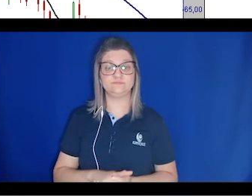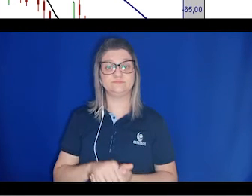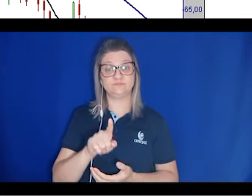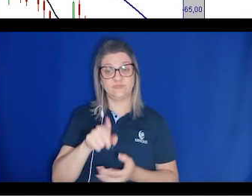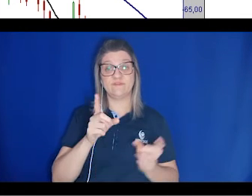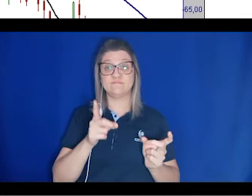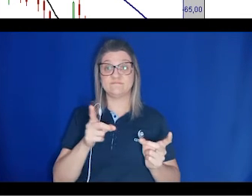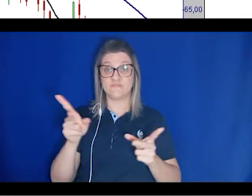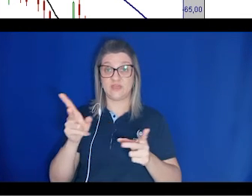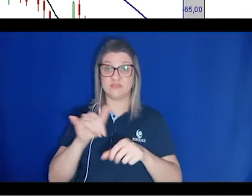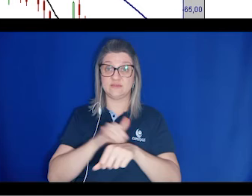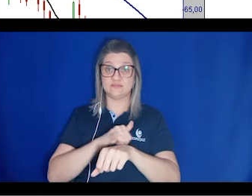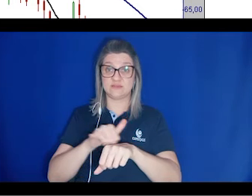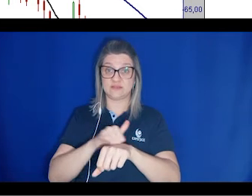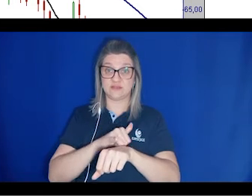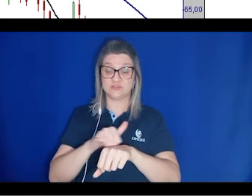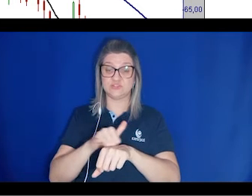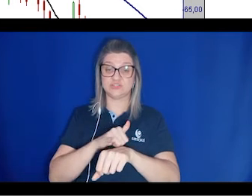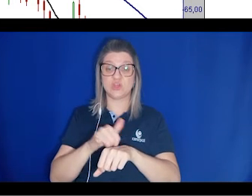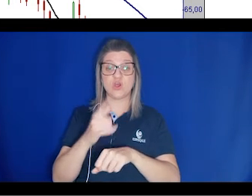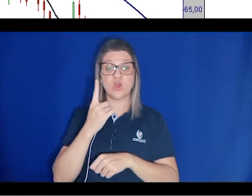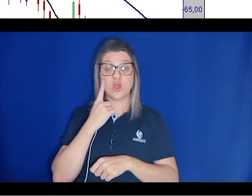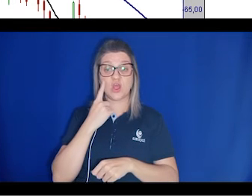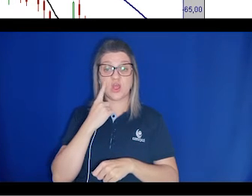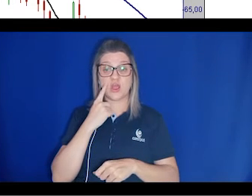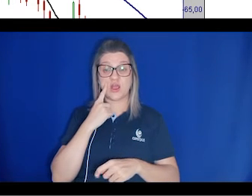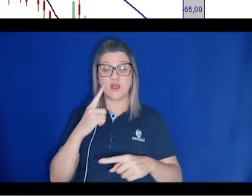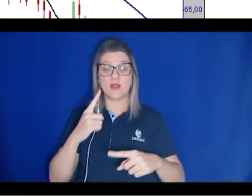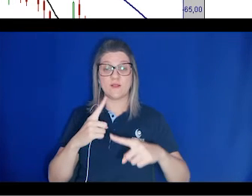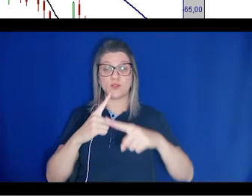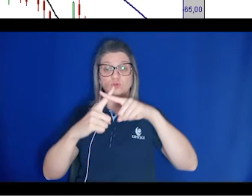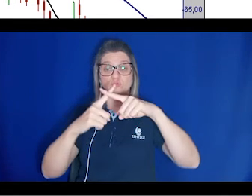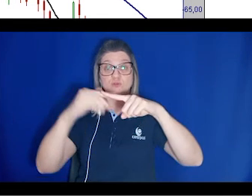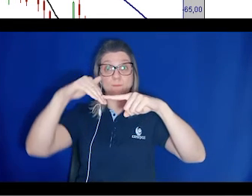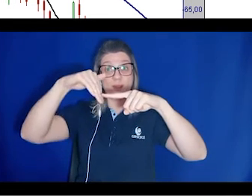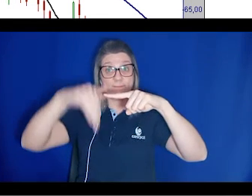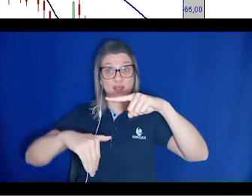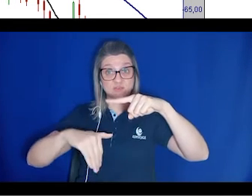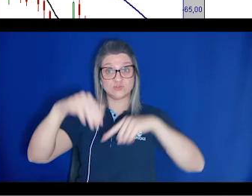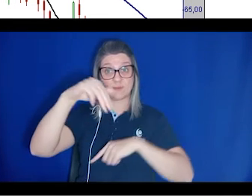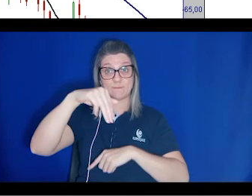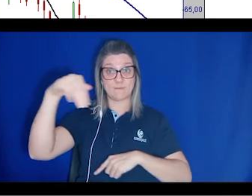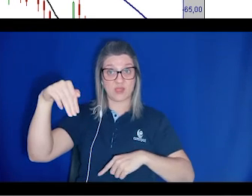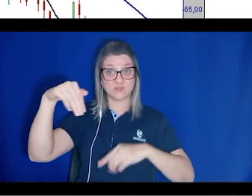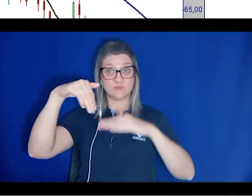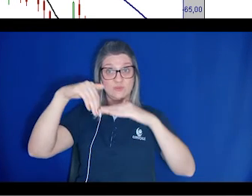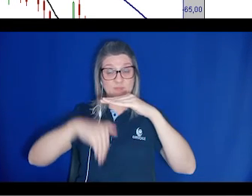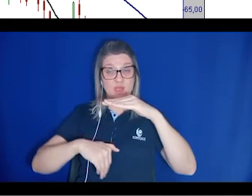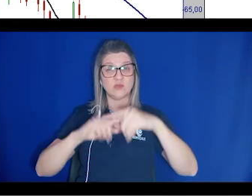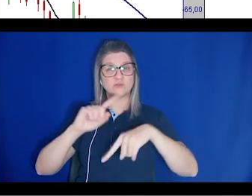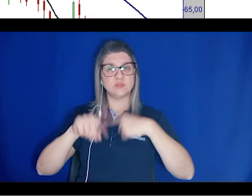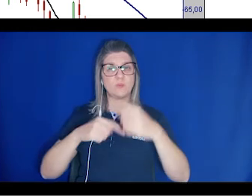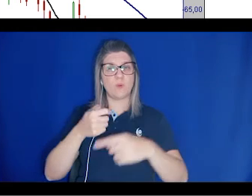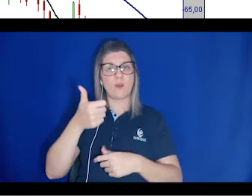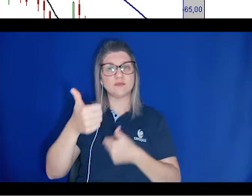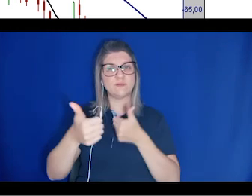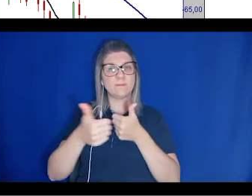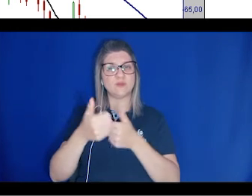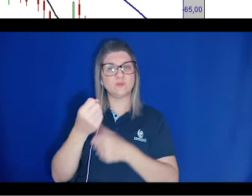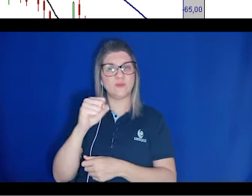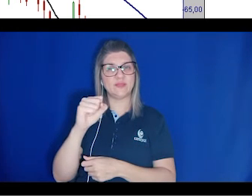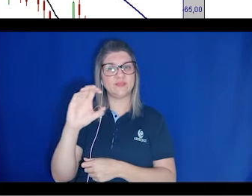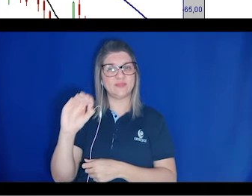estratégia de venda. Olhem que a média cruzou para baixo, estão percebendo? Logo depois ela foi lá perto dos 80 e cruzou para